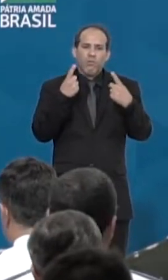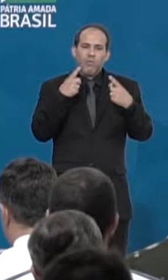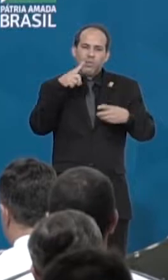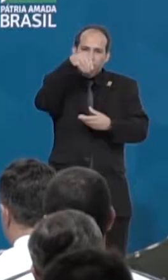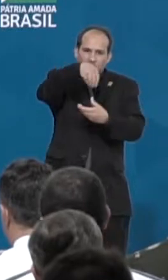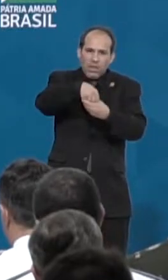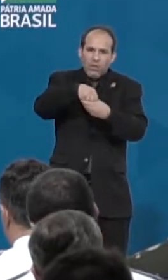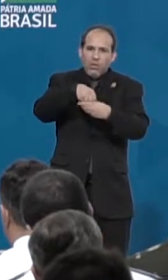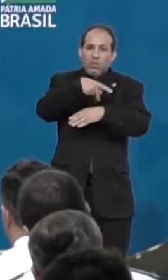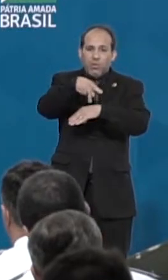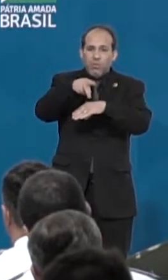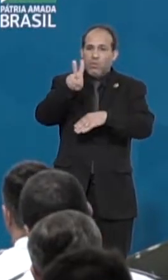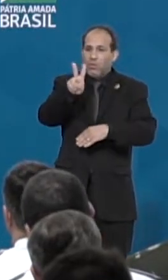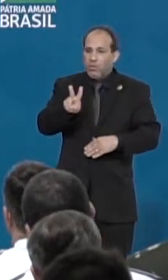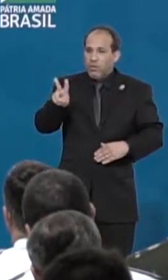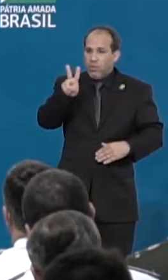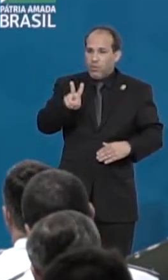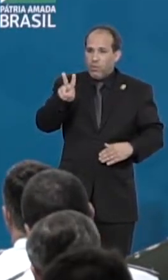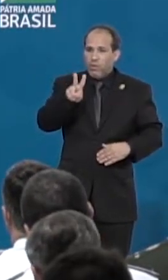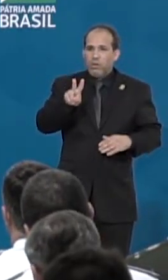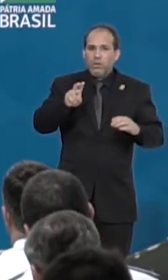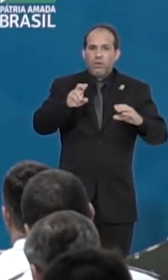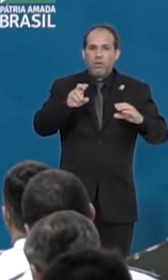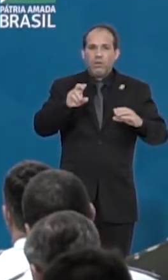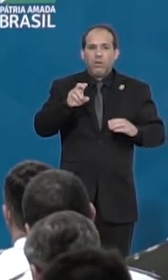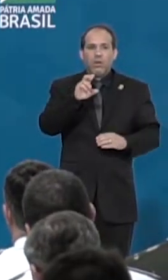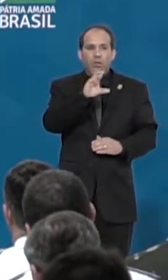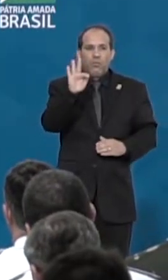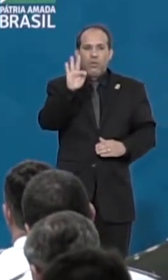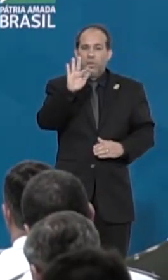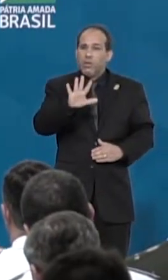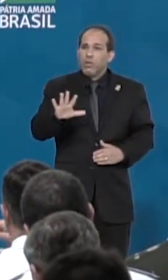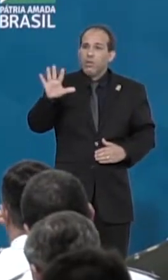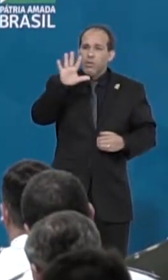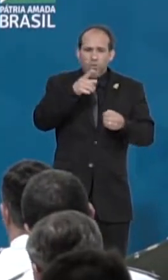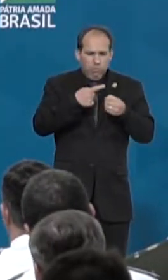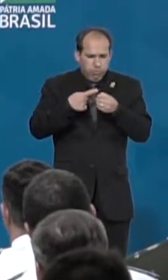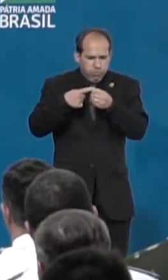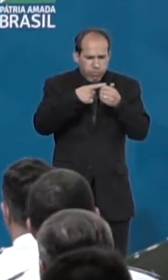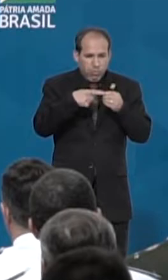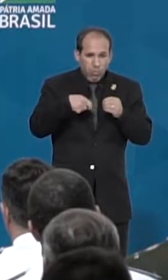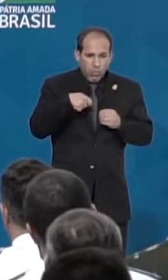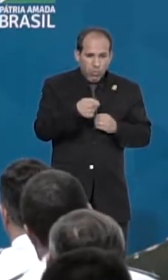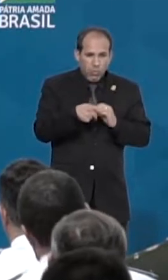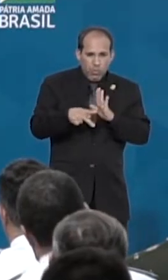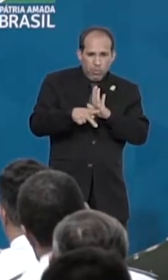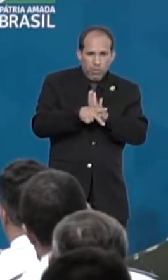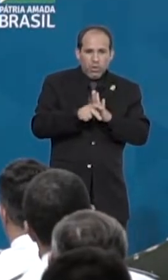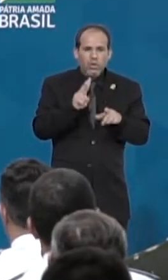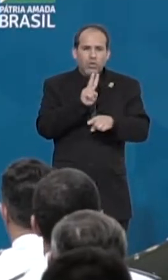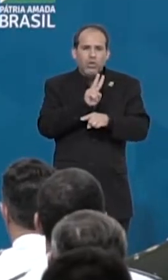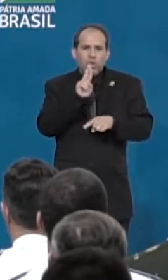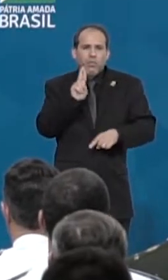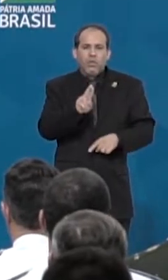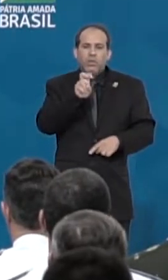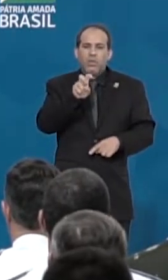Venezuela, a Confederação Nacional de Municípios, entidade que representa